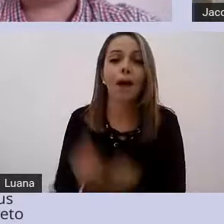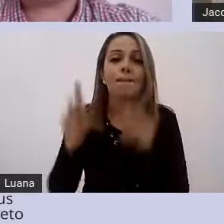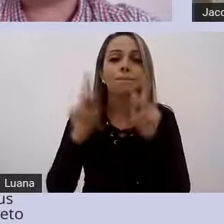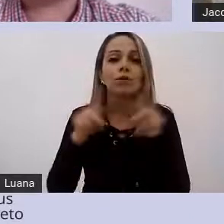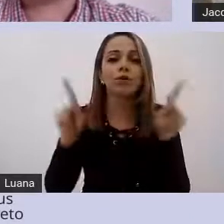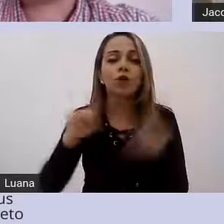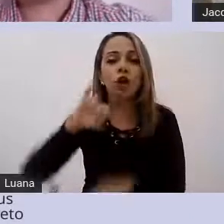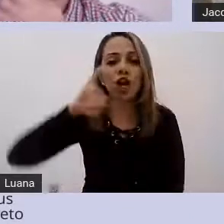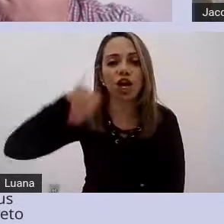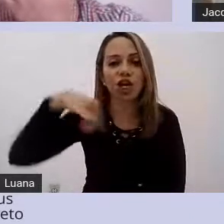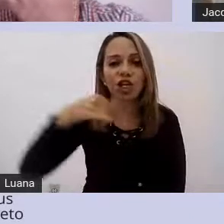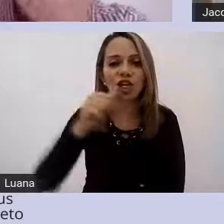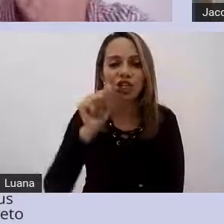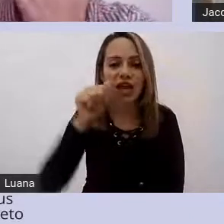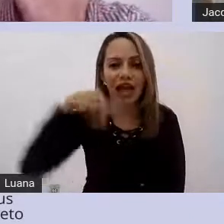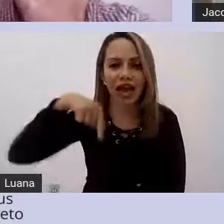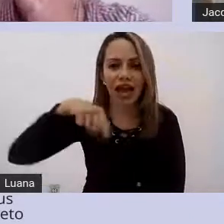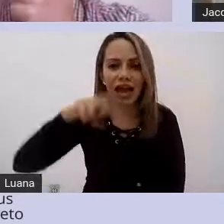Jaque também